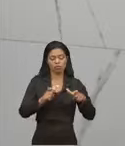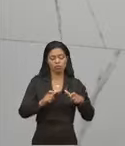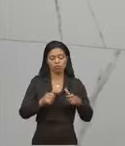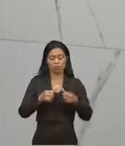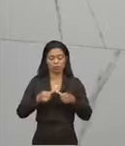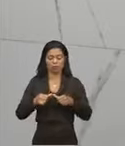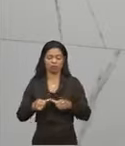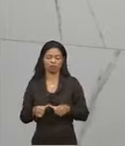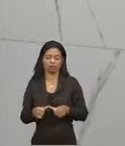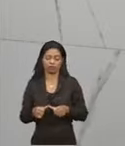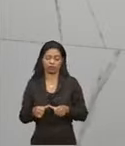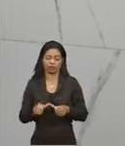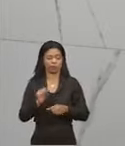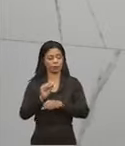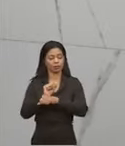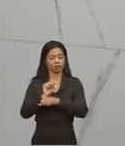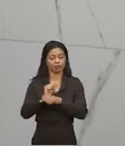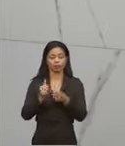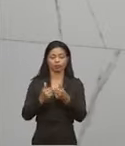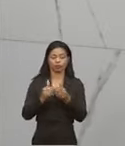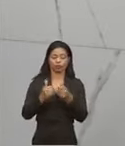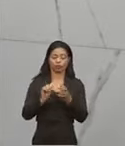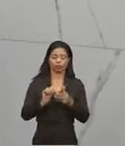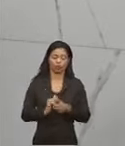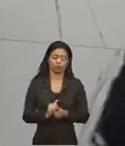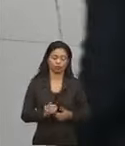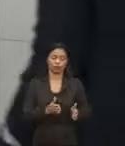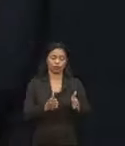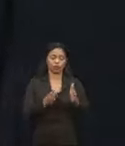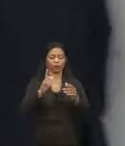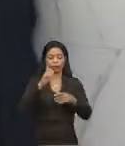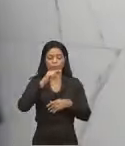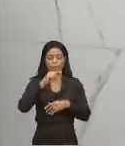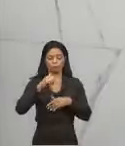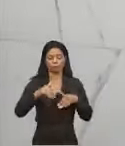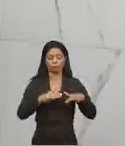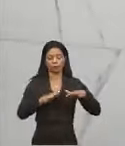Cetrel, e o Caminhão do Mar, que reside